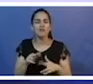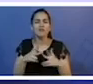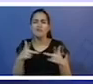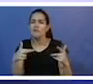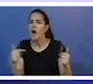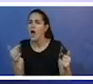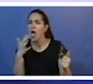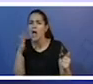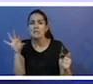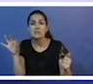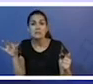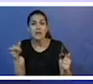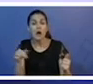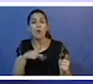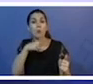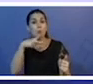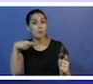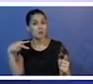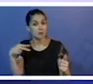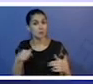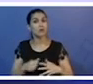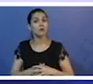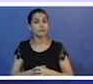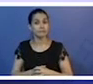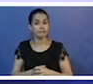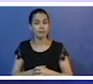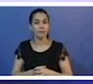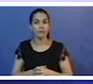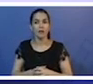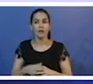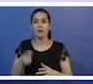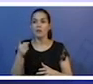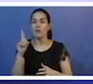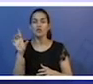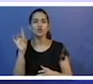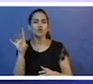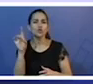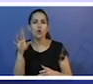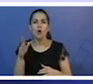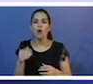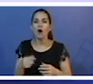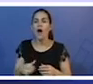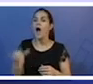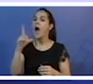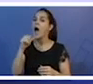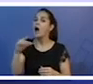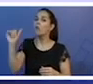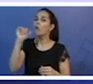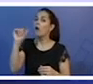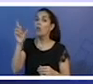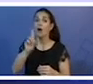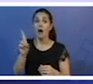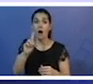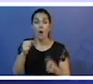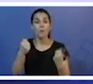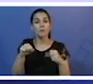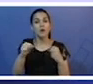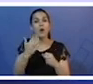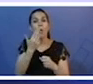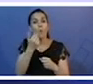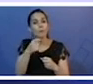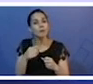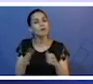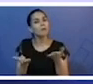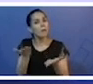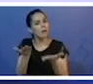sódio. Então, às vezes, não basta só a hidratação, você tem que ter uma alimentação equilibrada, né, após uma atividade física,